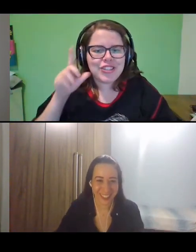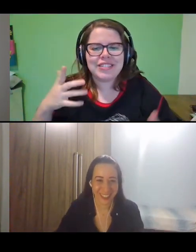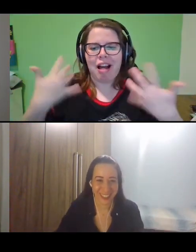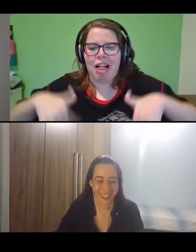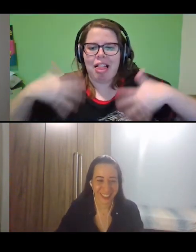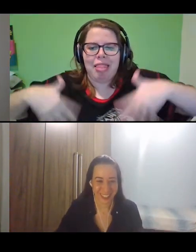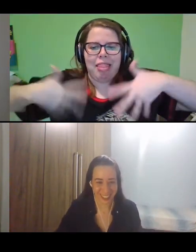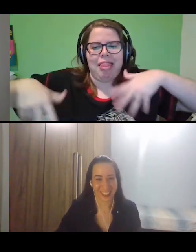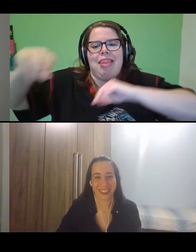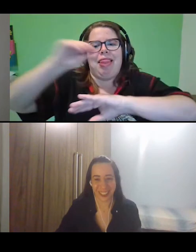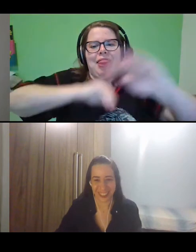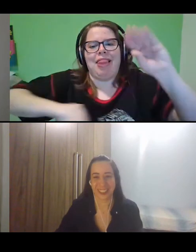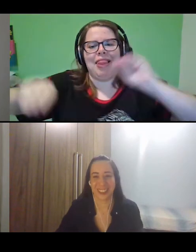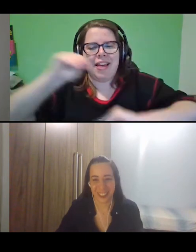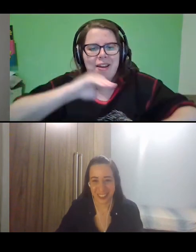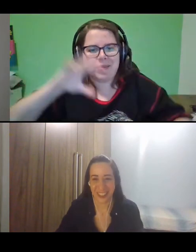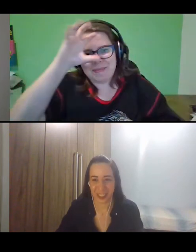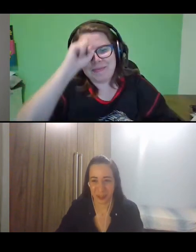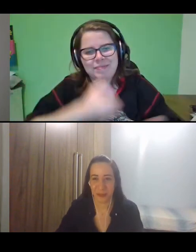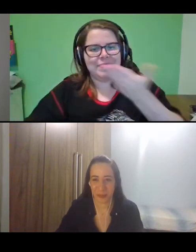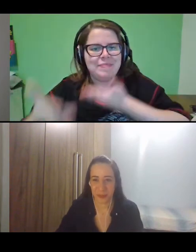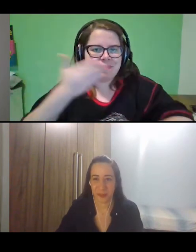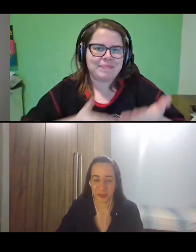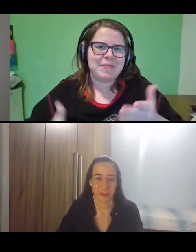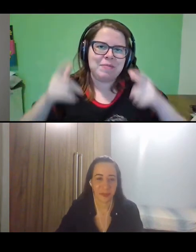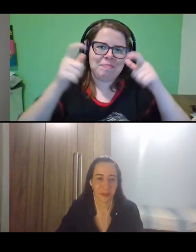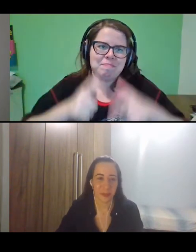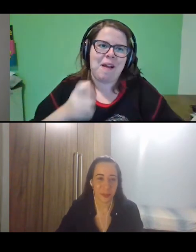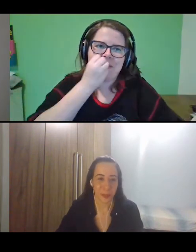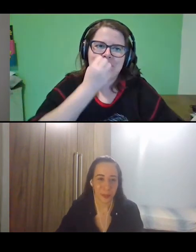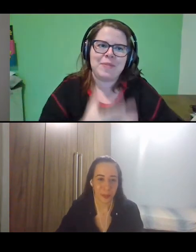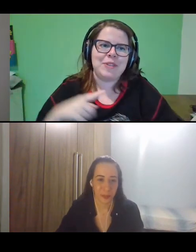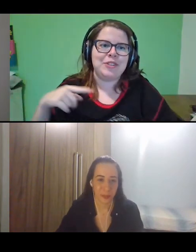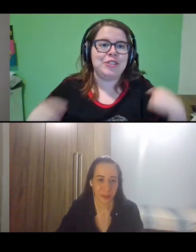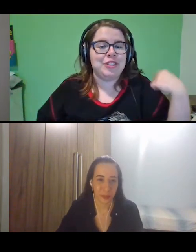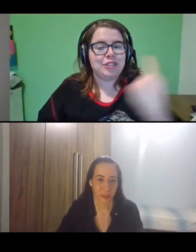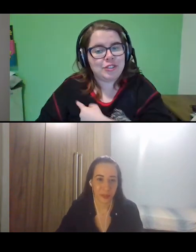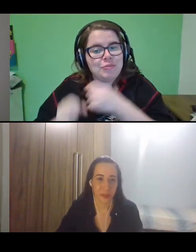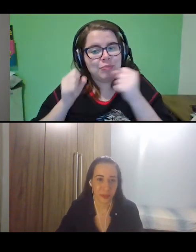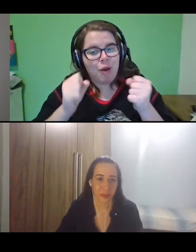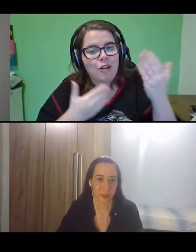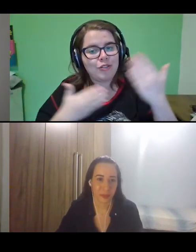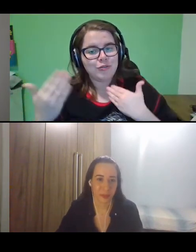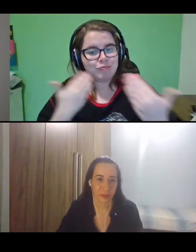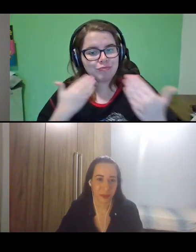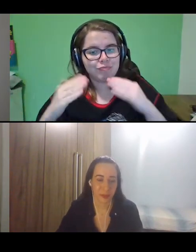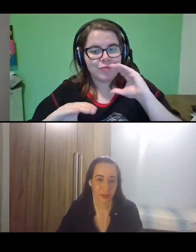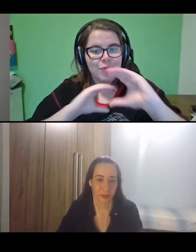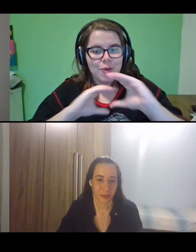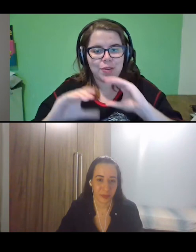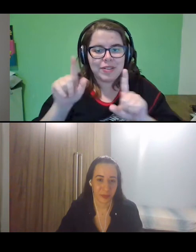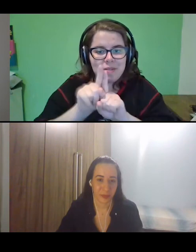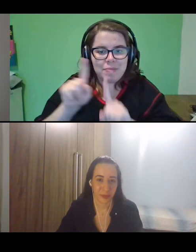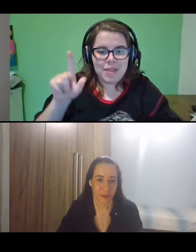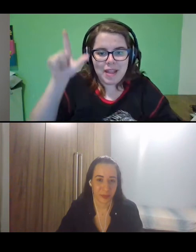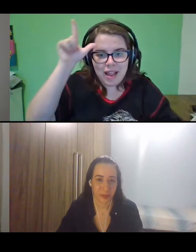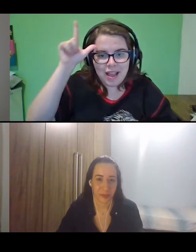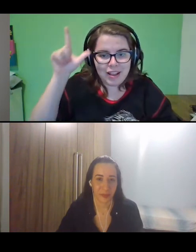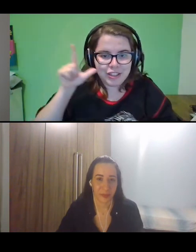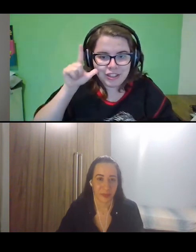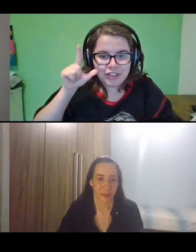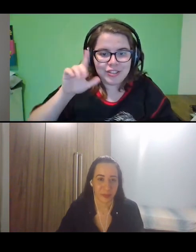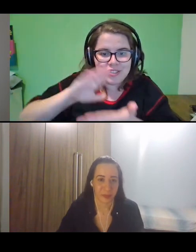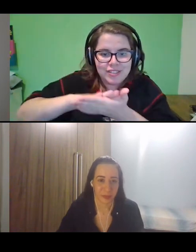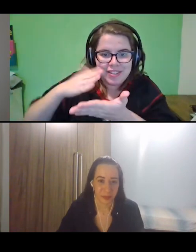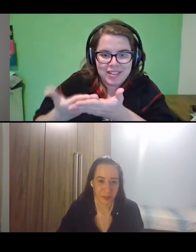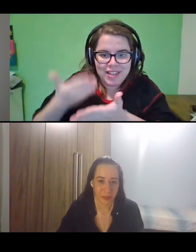e a ouvir também, né? Então é um espaço onde a gente pode se comunicar. Inclusive, a Letícia, que está aqui com a gente agora,